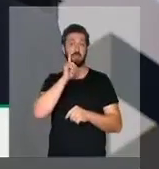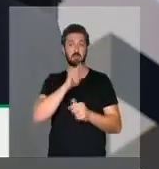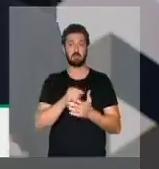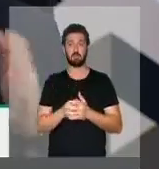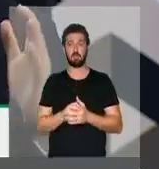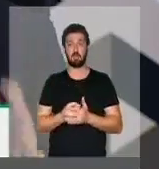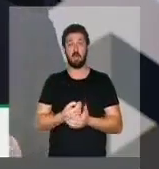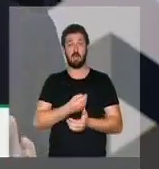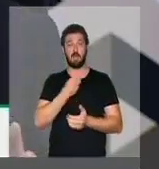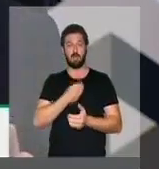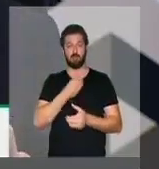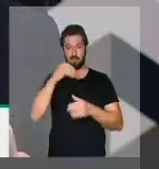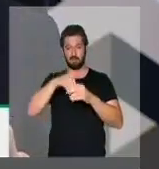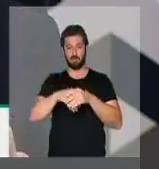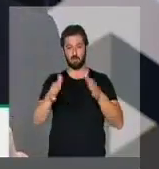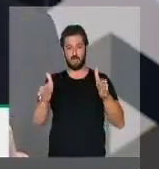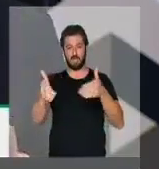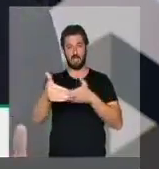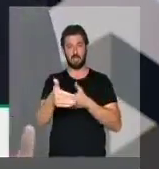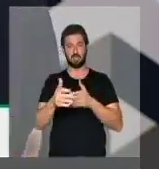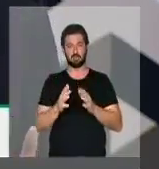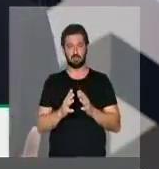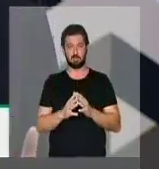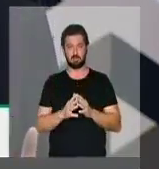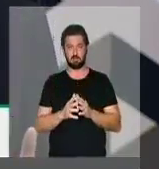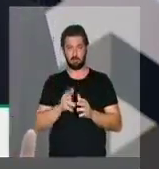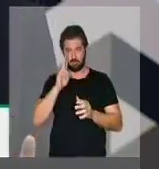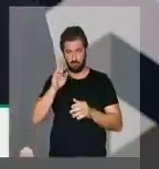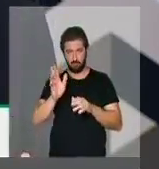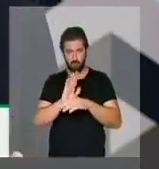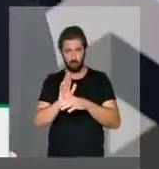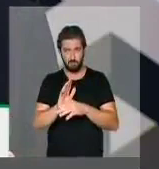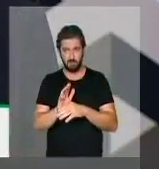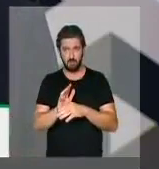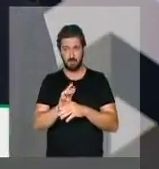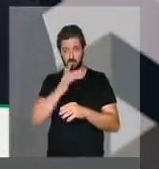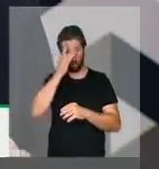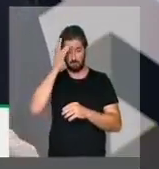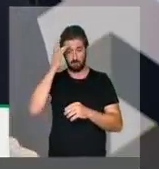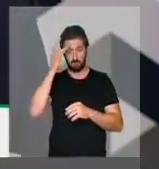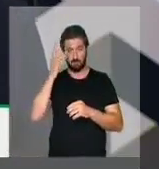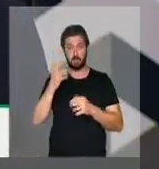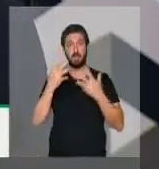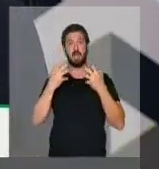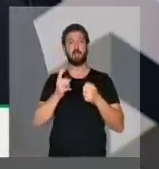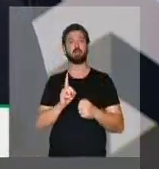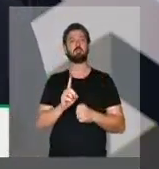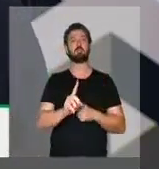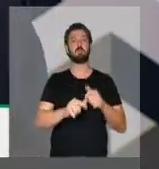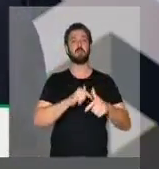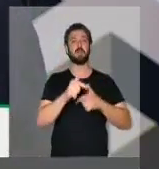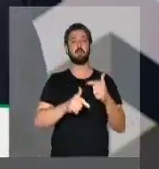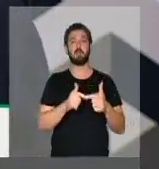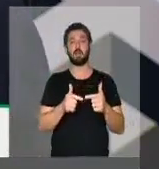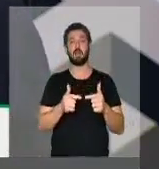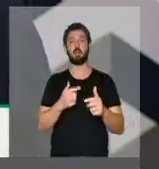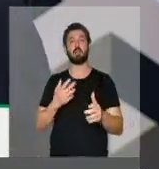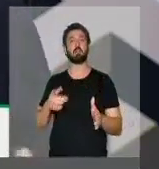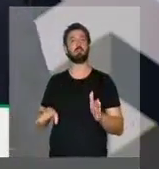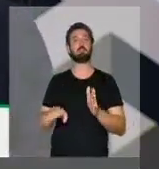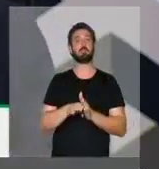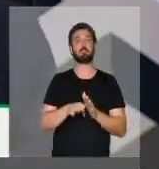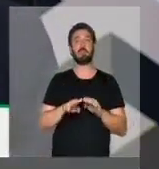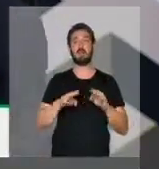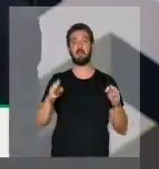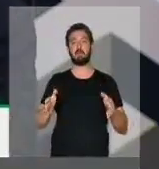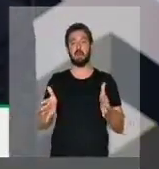a vida em uma caixa. Já viram em filme americano, quando o sujeito assume um determinado posto, ele chega